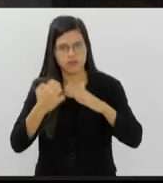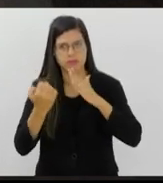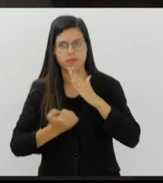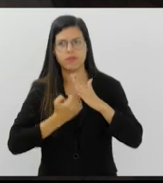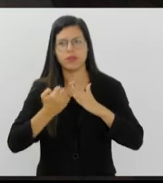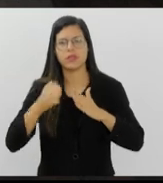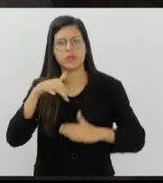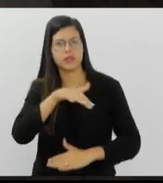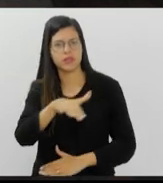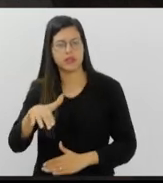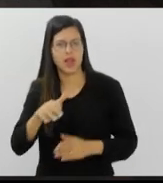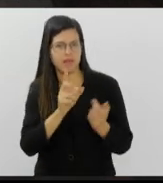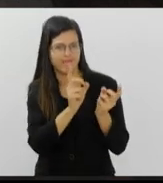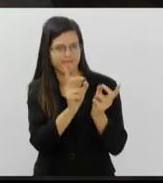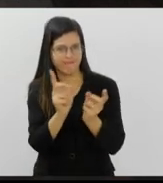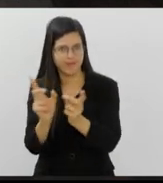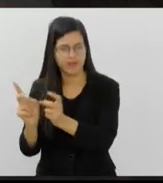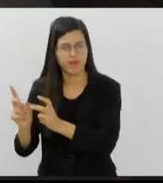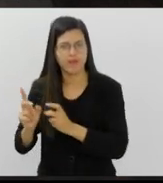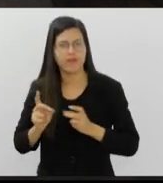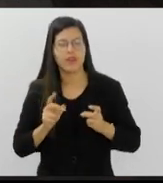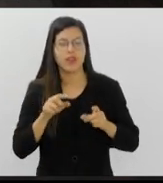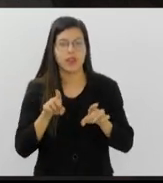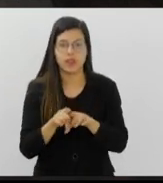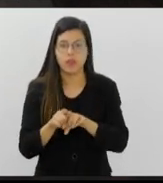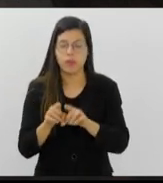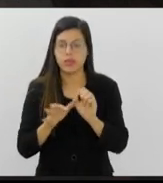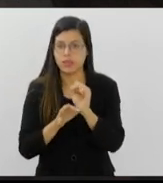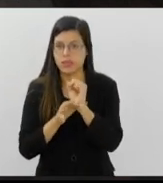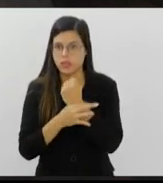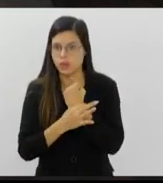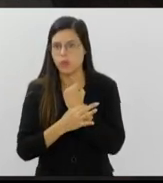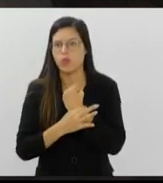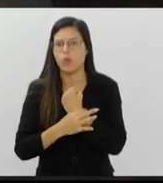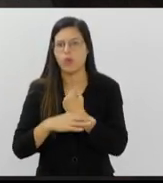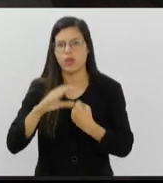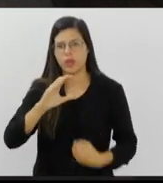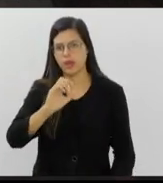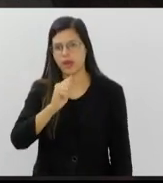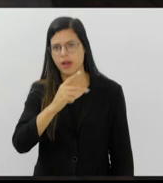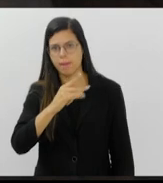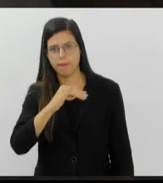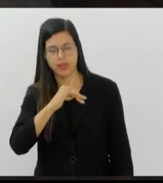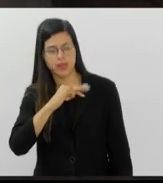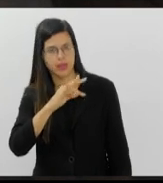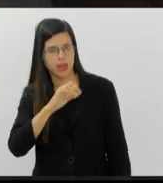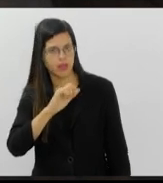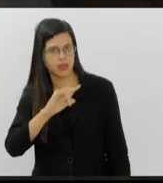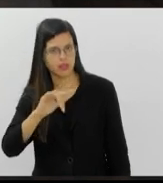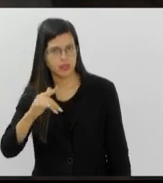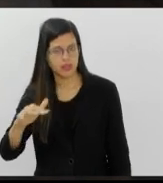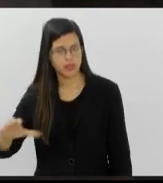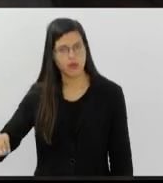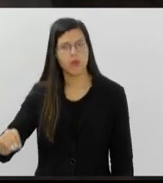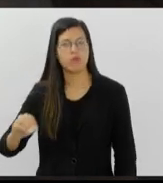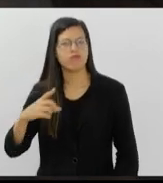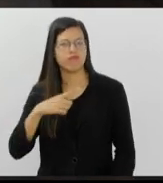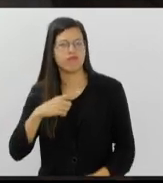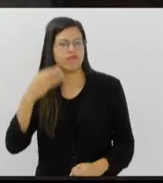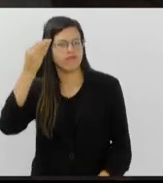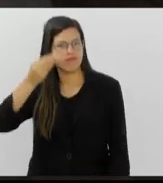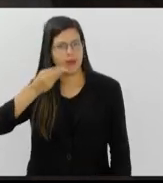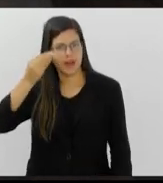de importação, seguros e capitalização. Sua experiência corporativa sólida a